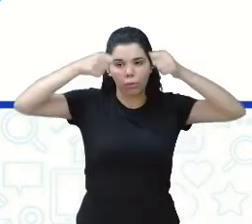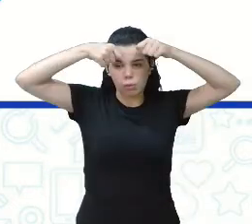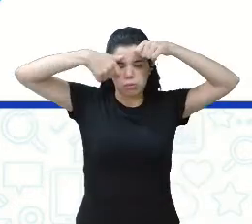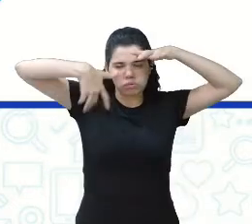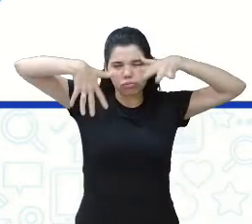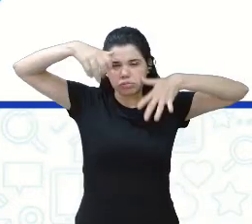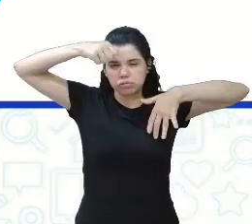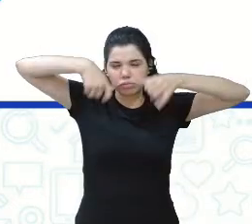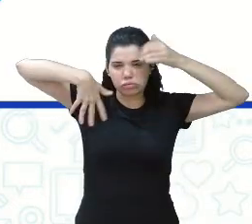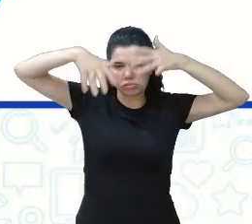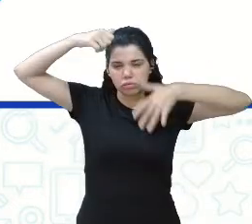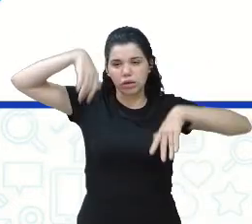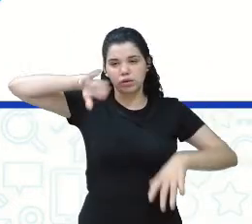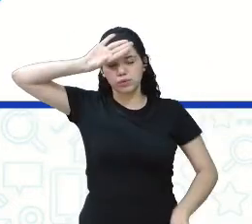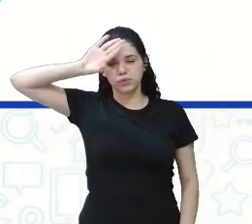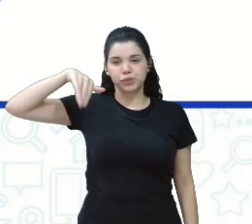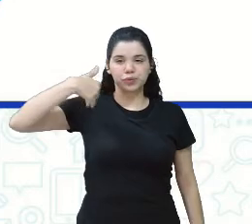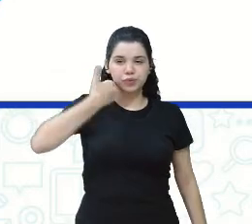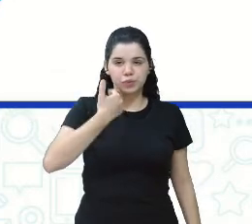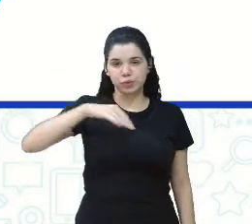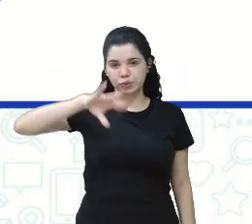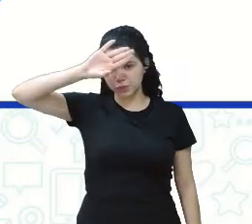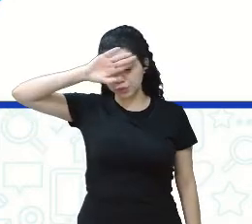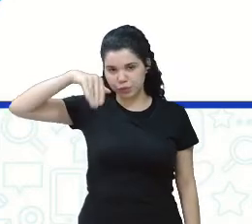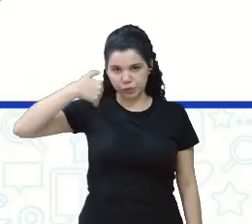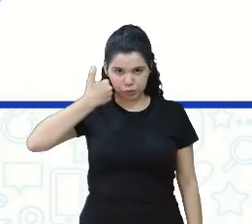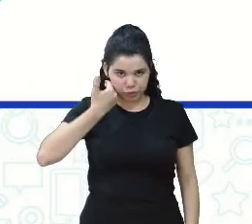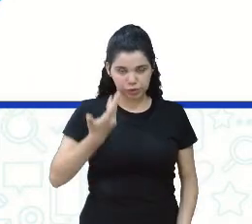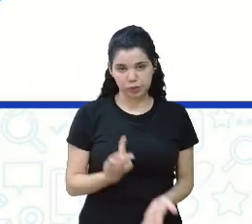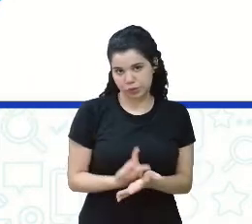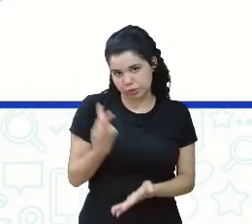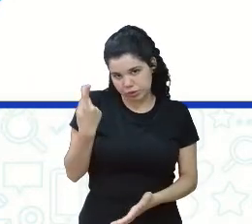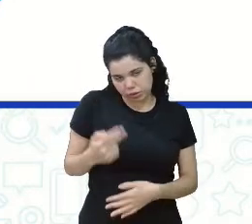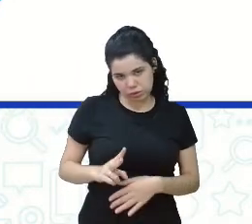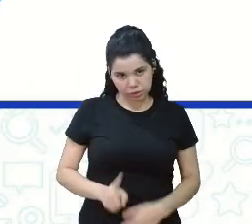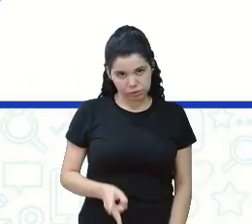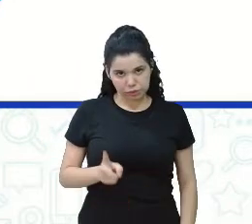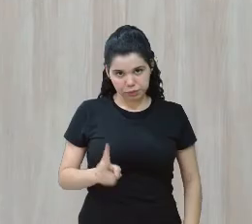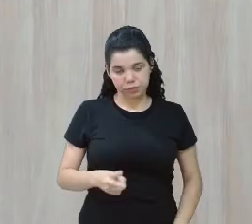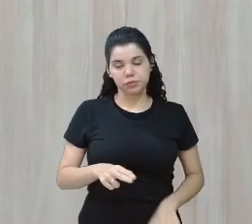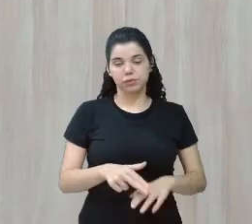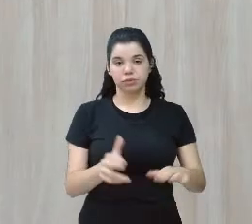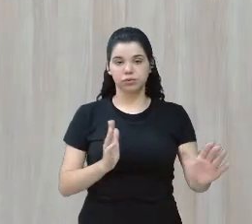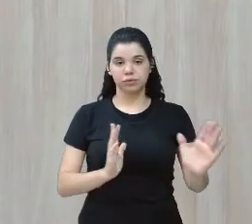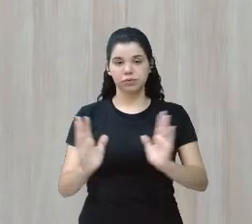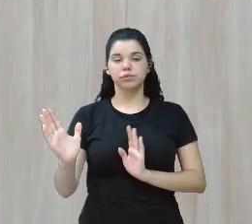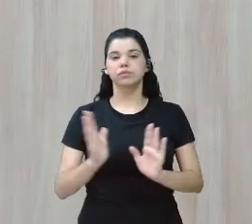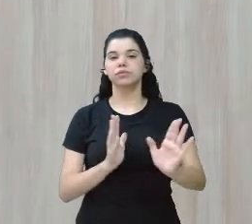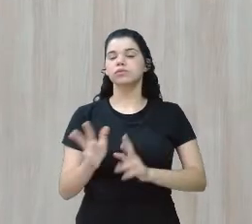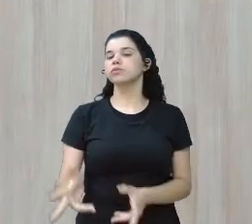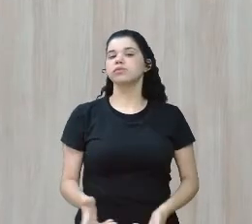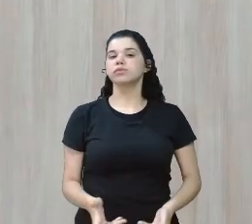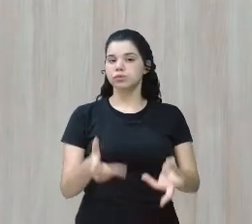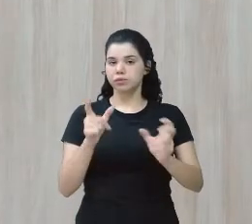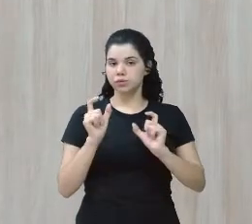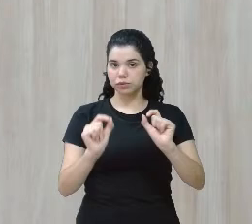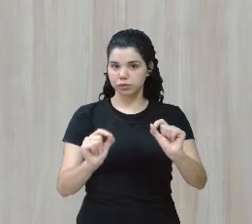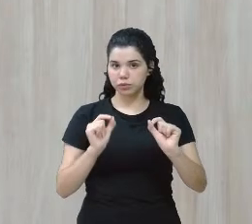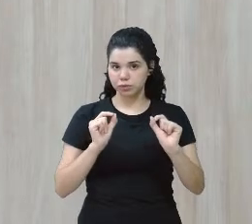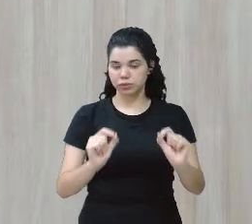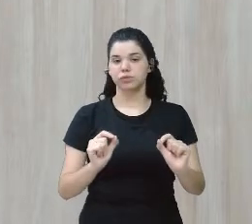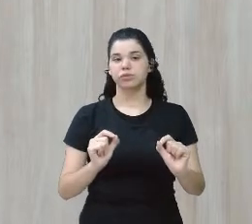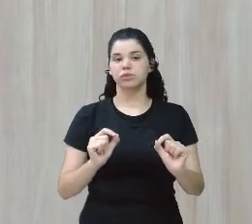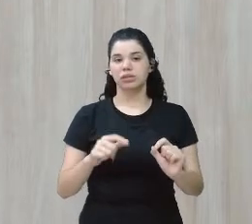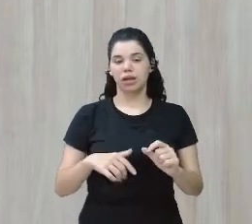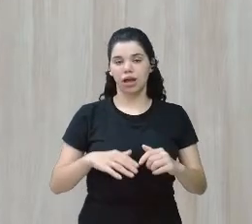sudorese noturna e febre ocorrem com mais frequência. Então, nessa fase que nós vimos aí, observem que já